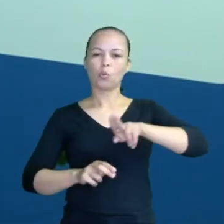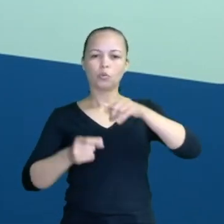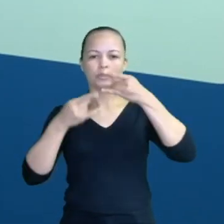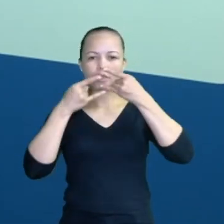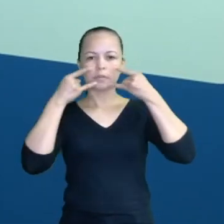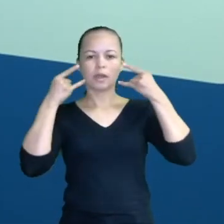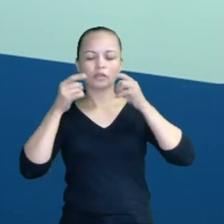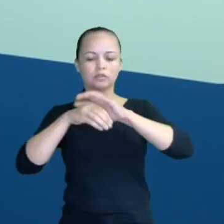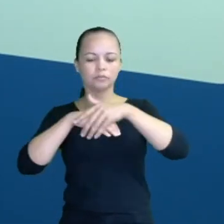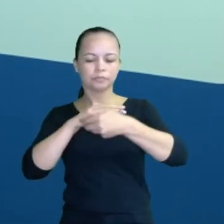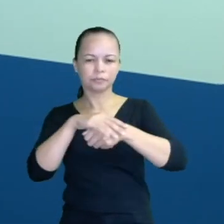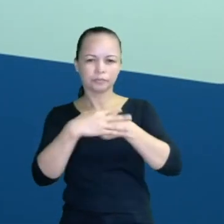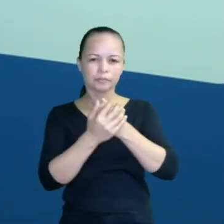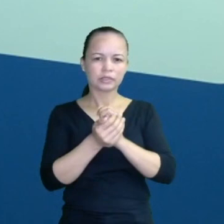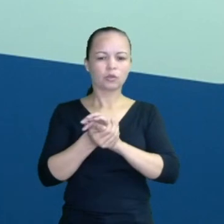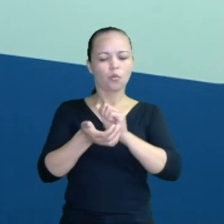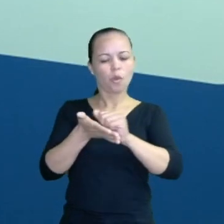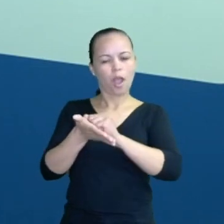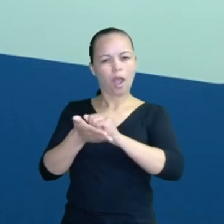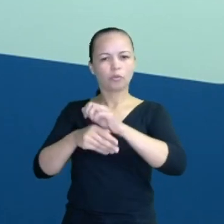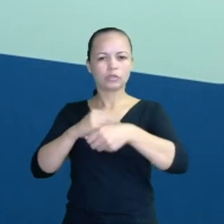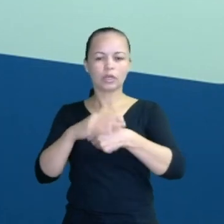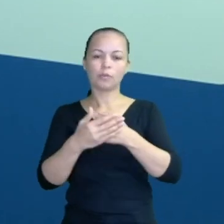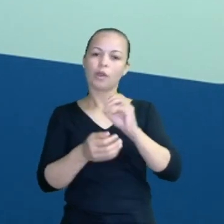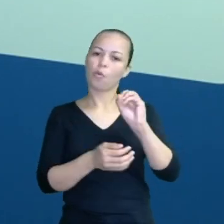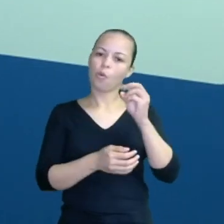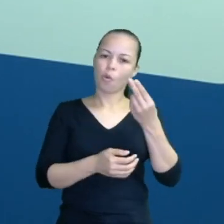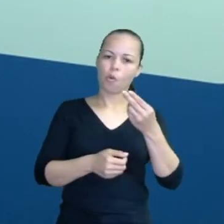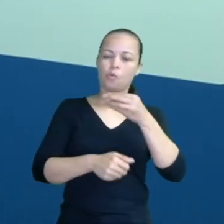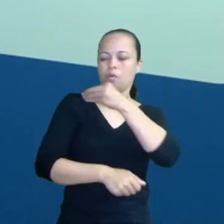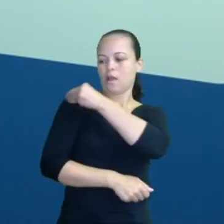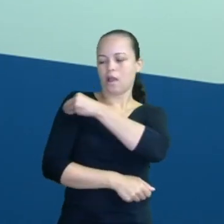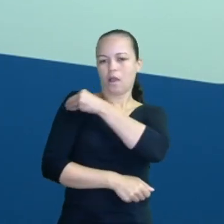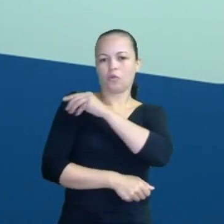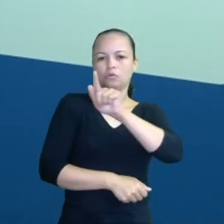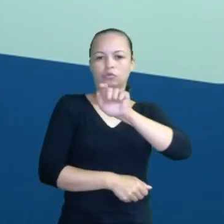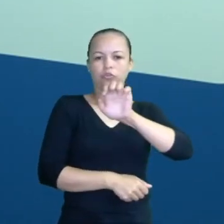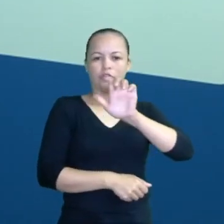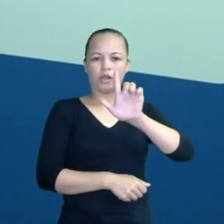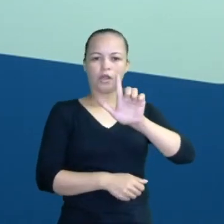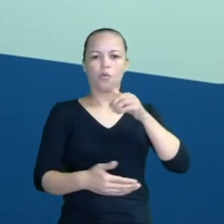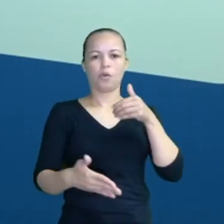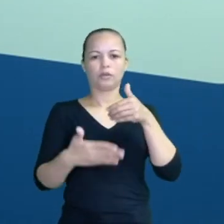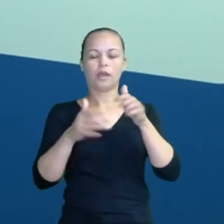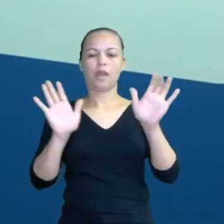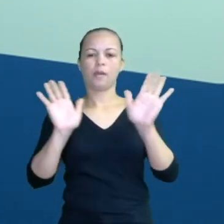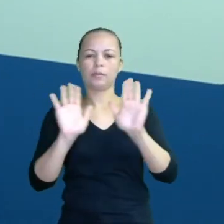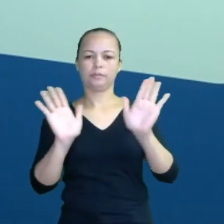higienização das mãos, seja com água e sabão ou álcool em gel. Até a próxima, pessoal!